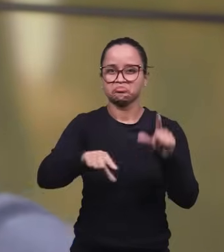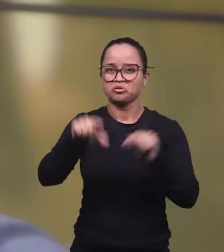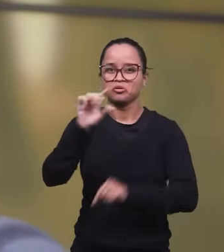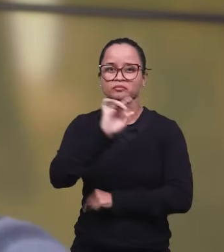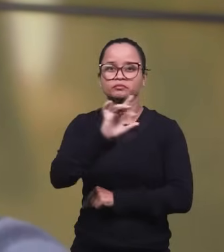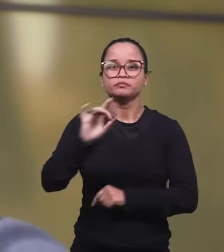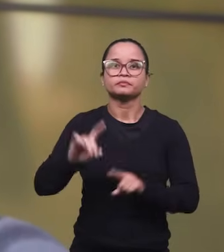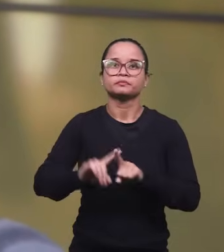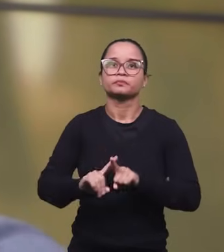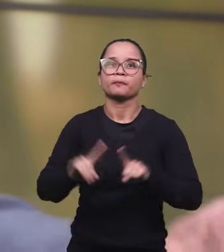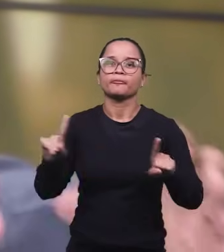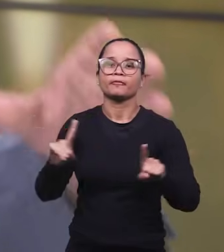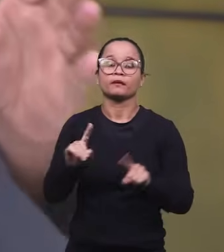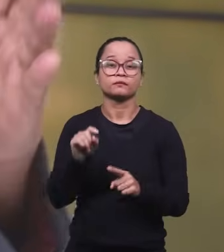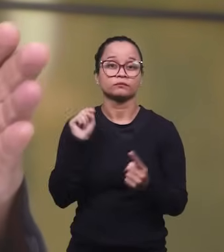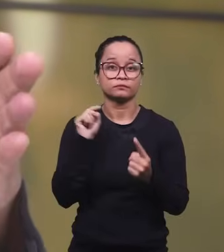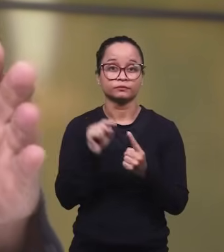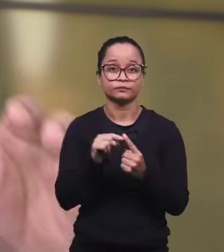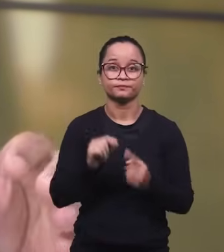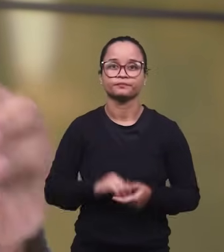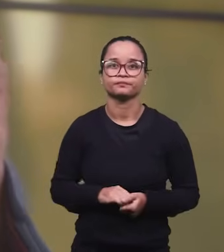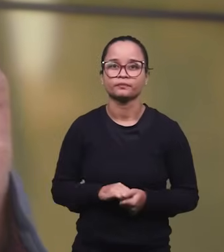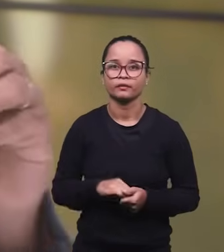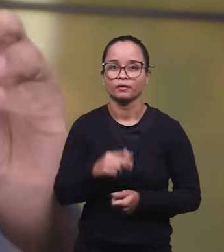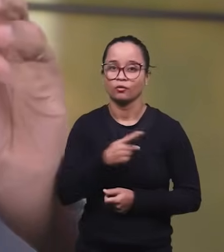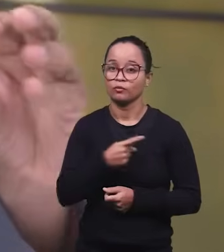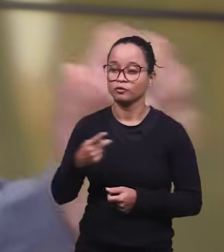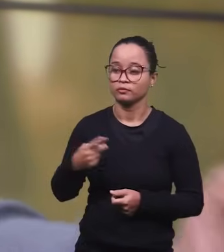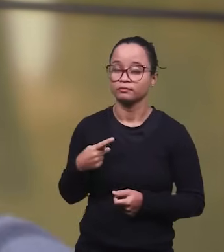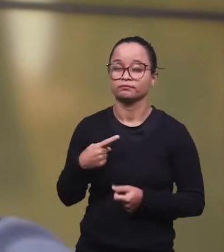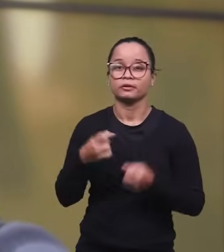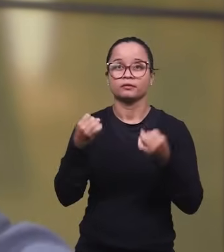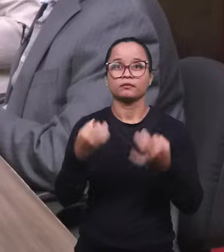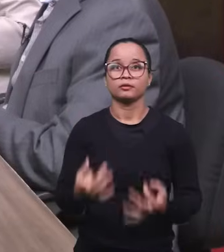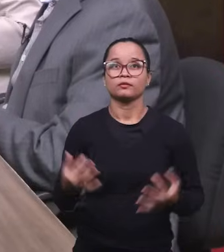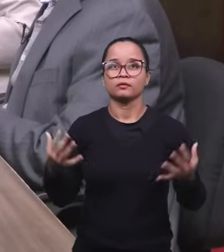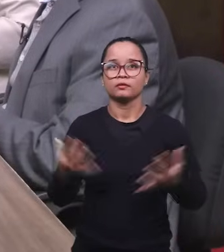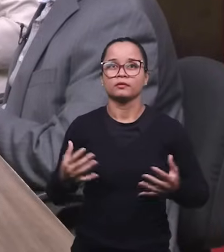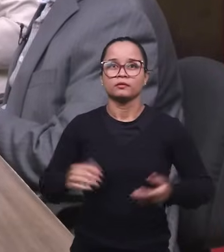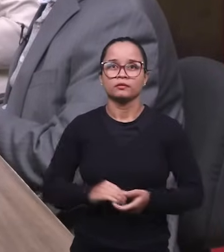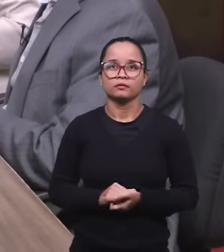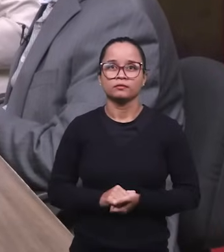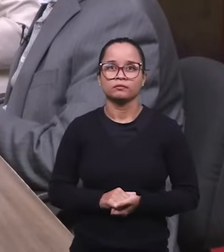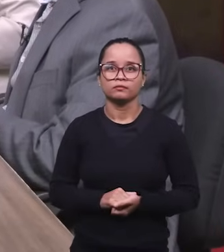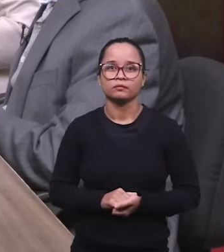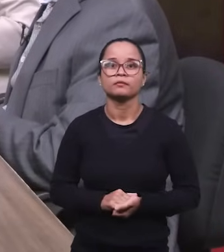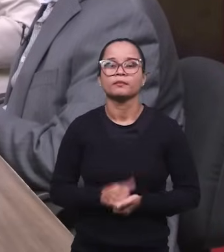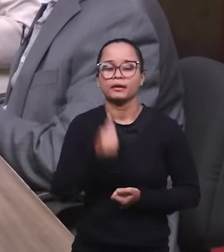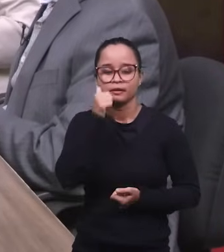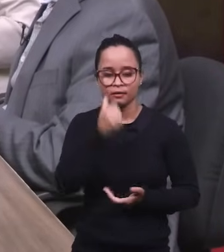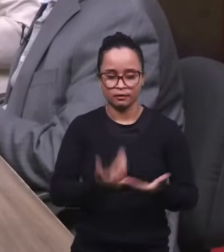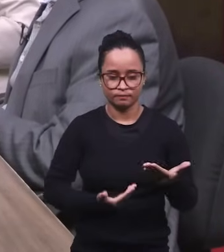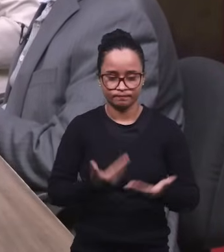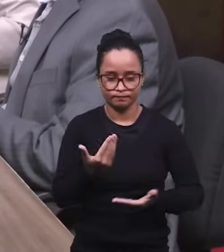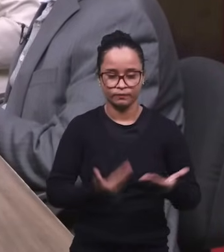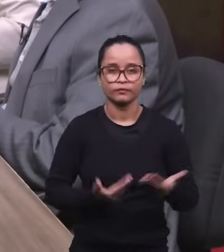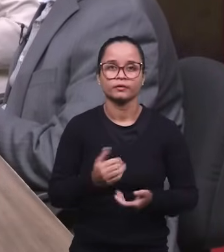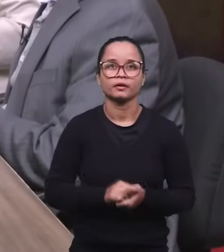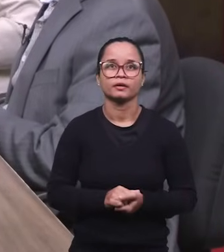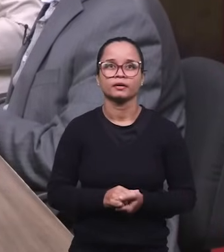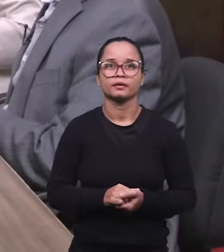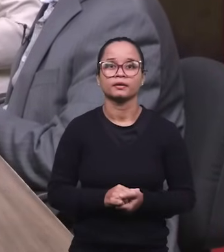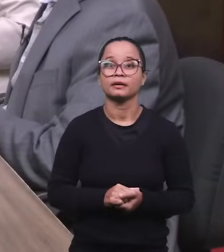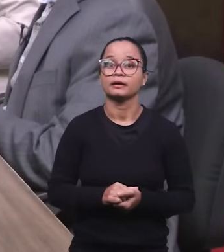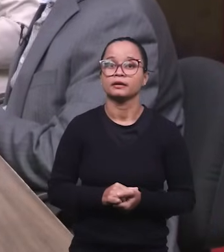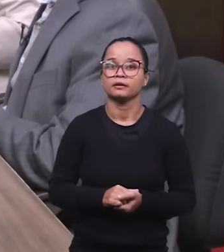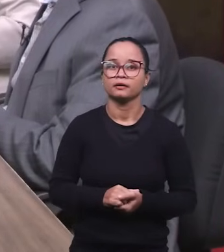de cada um. Mas o ponto aí é o que o pastor, né, Tarcísio colocou para nossas irmãs que têm os